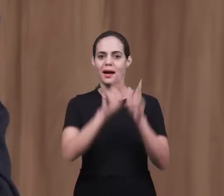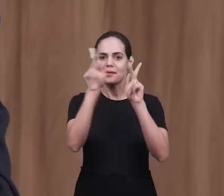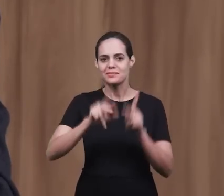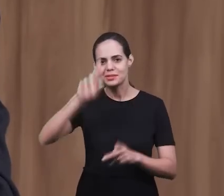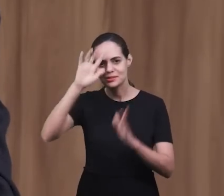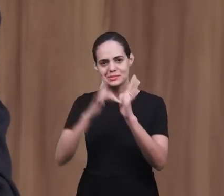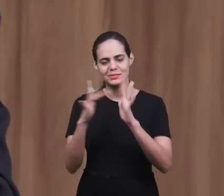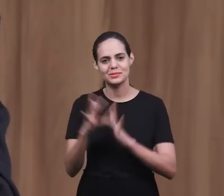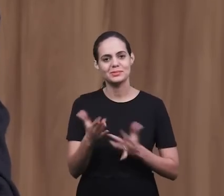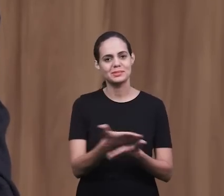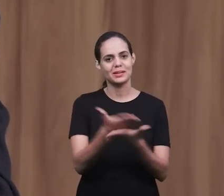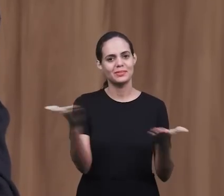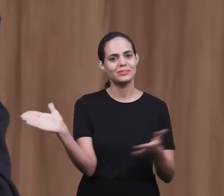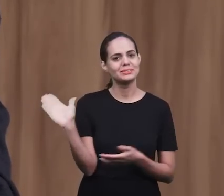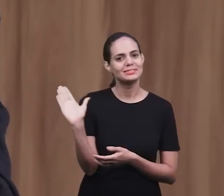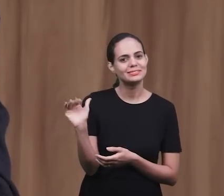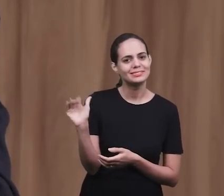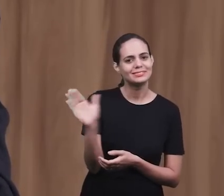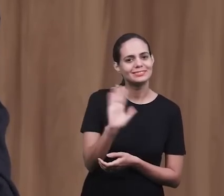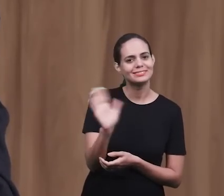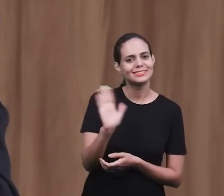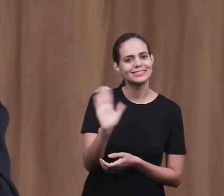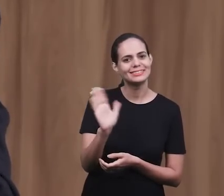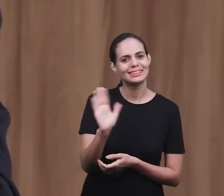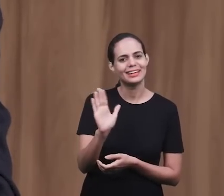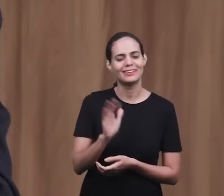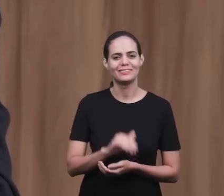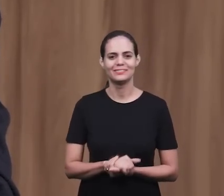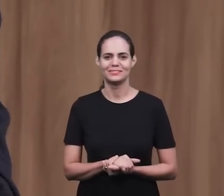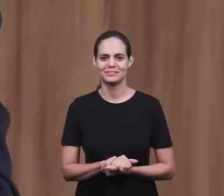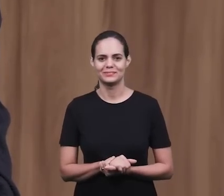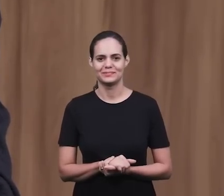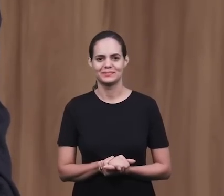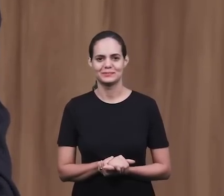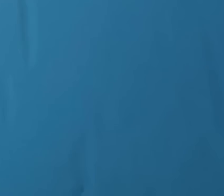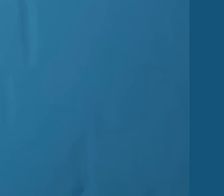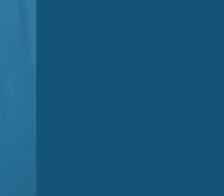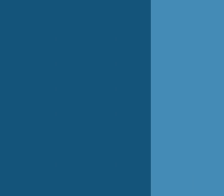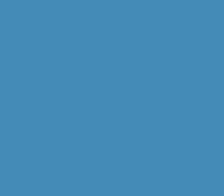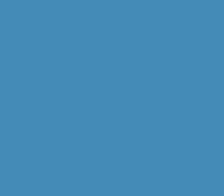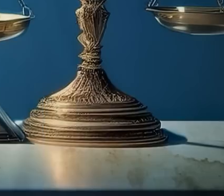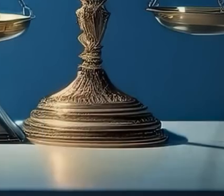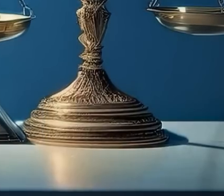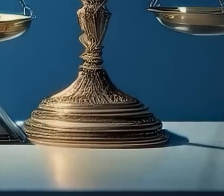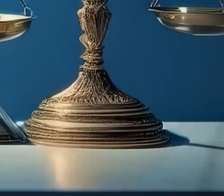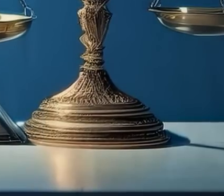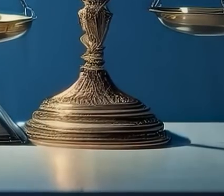paz do Senhor a todos e até a próxima, o nosso próximo episódio, a nossa próxima programação.